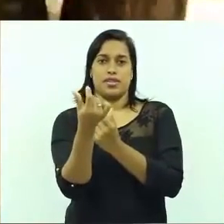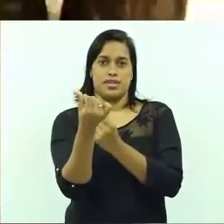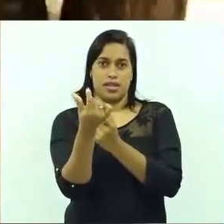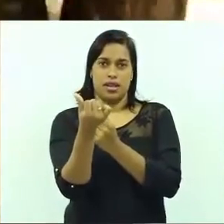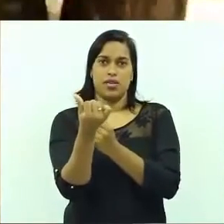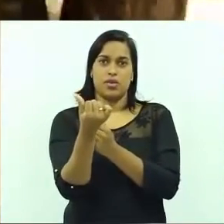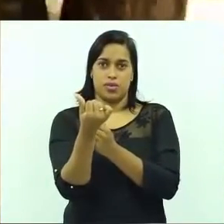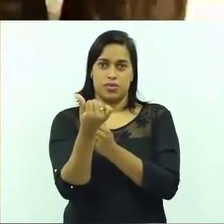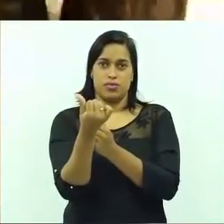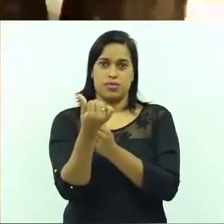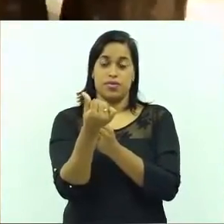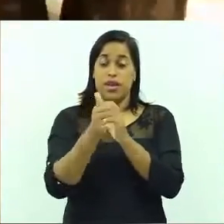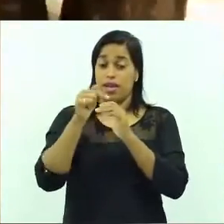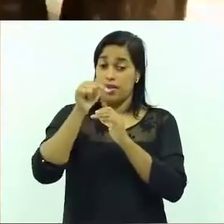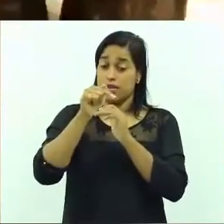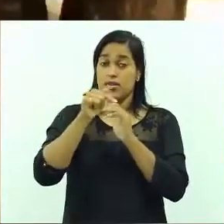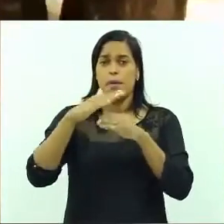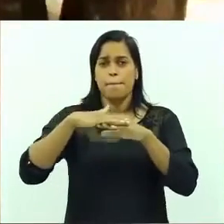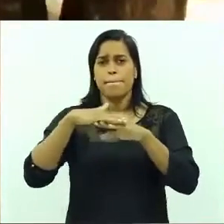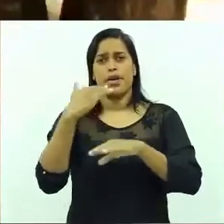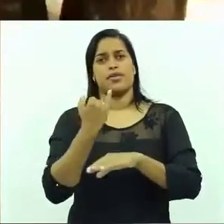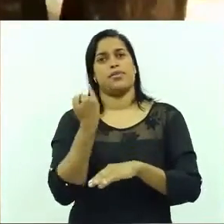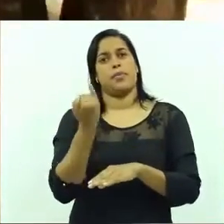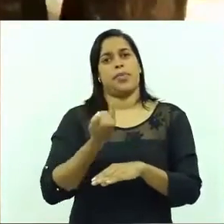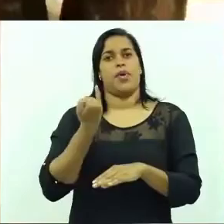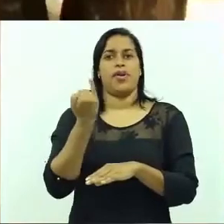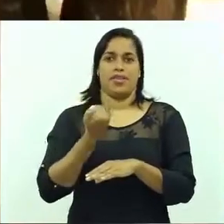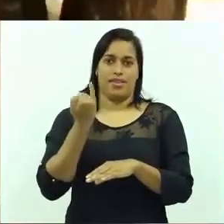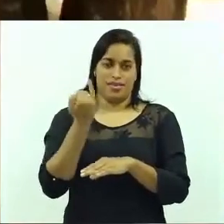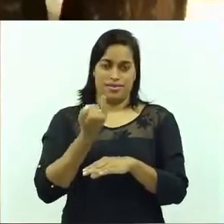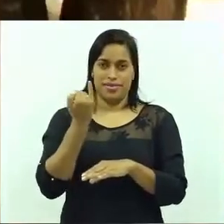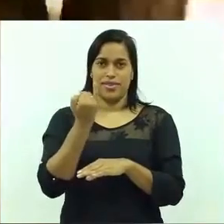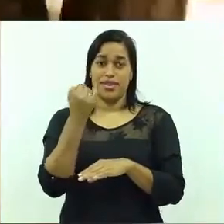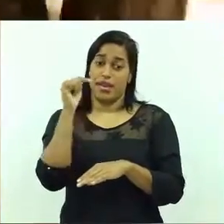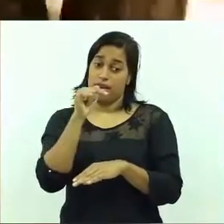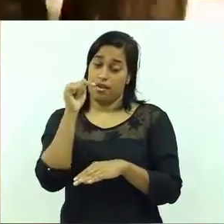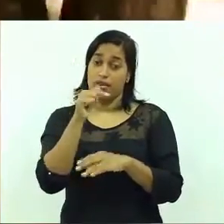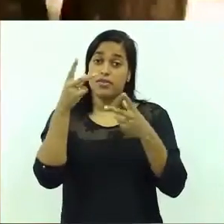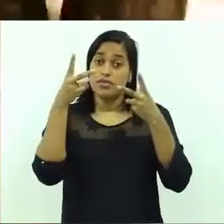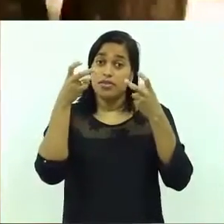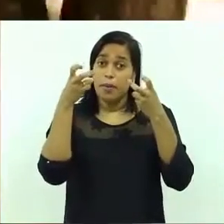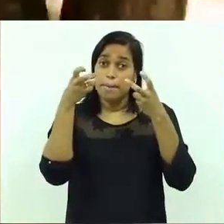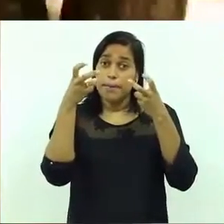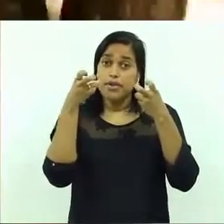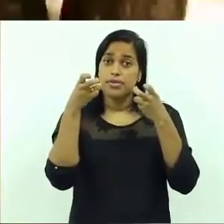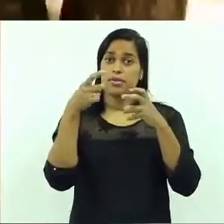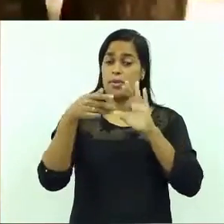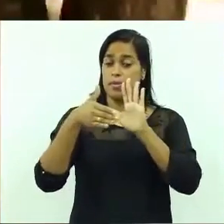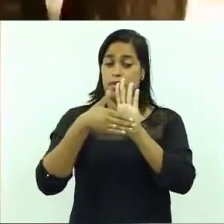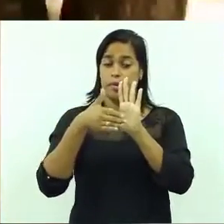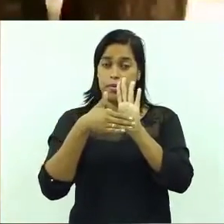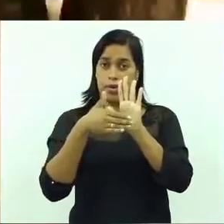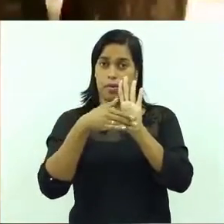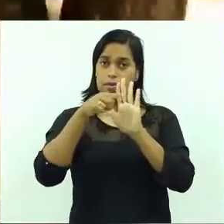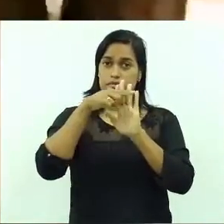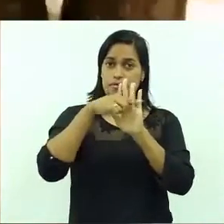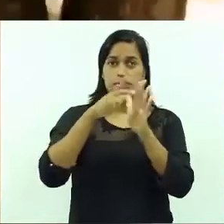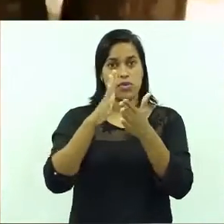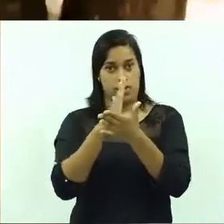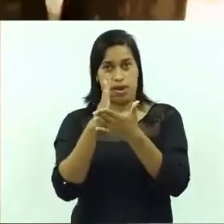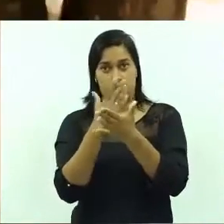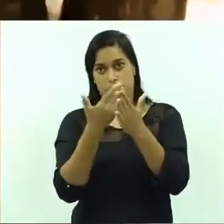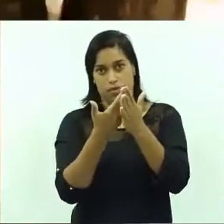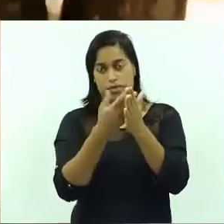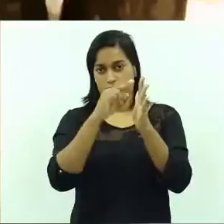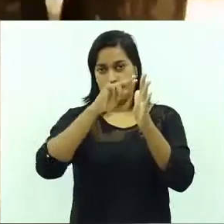dizem alguns, é o coração de um plano de negócio. Aqui vocês vão perceber, lá pela proposta que consta no caderno,